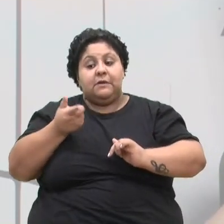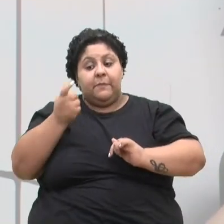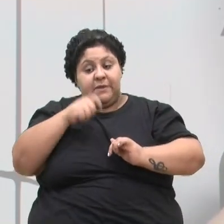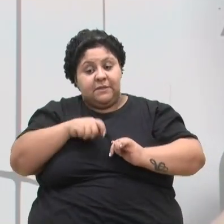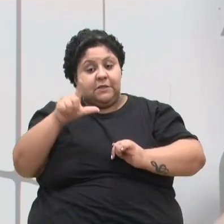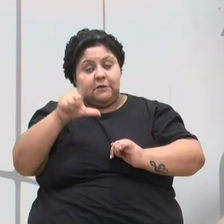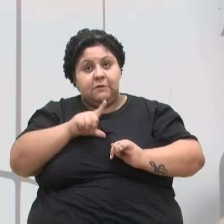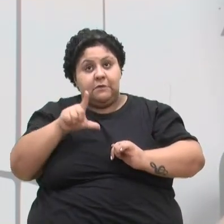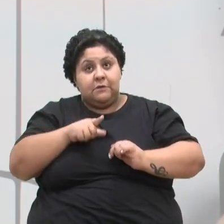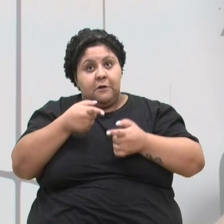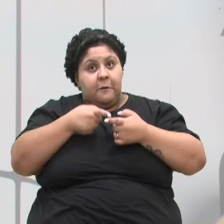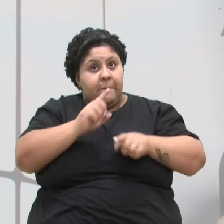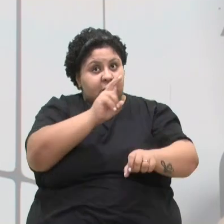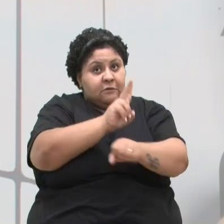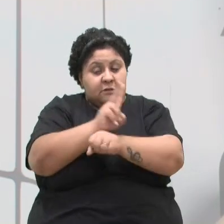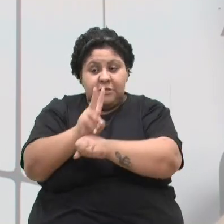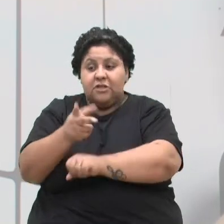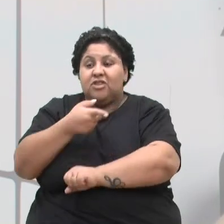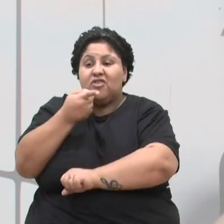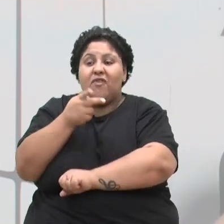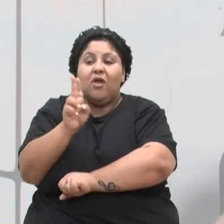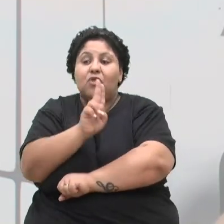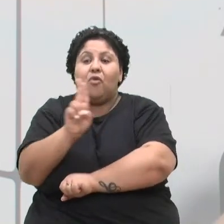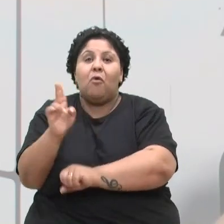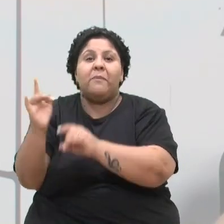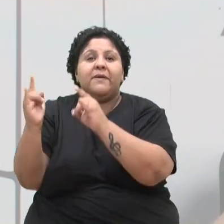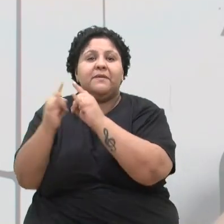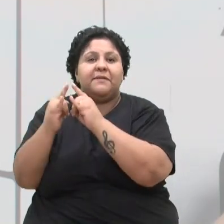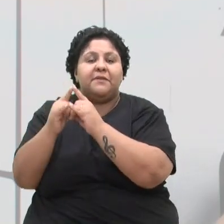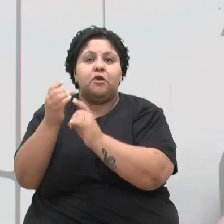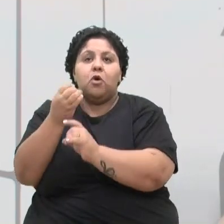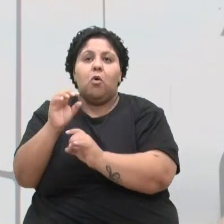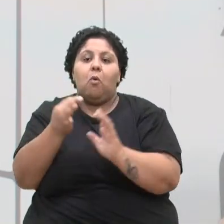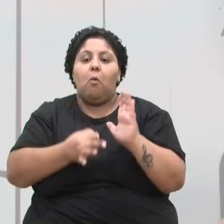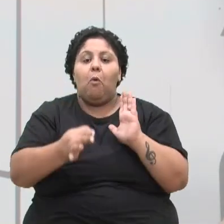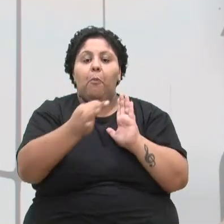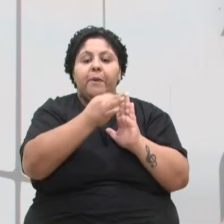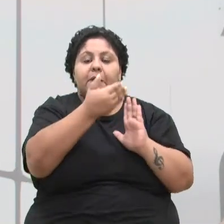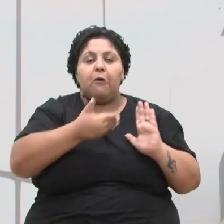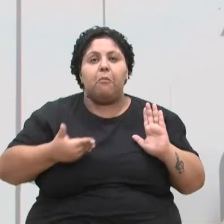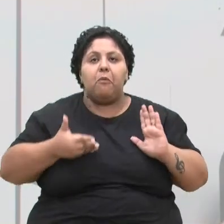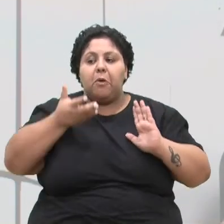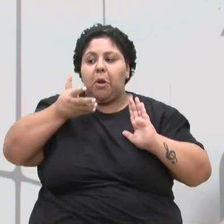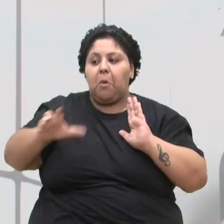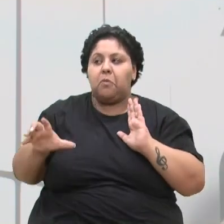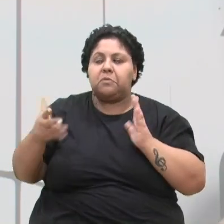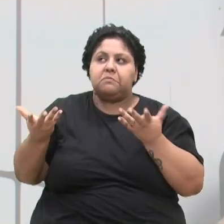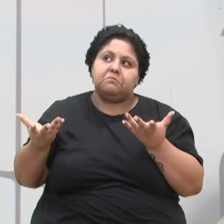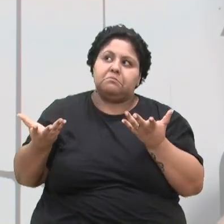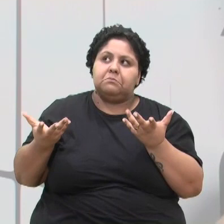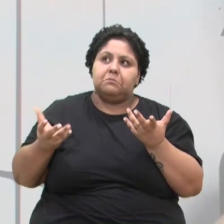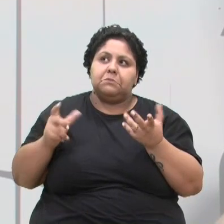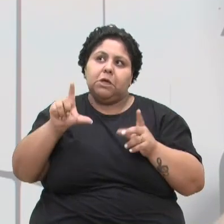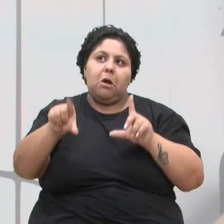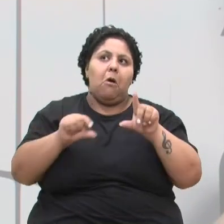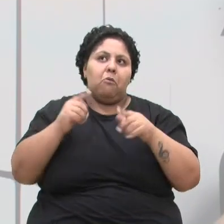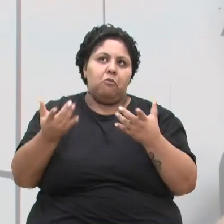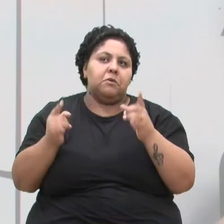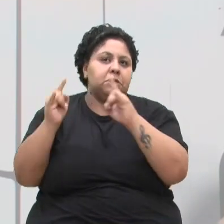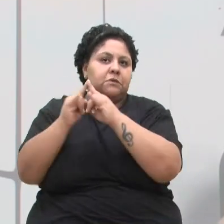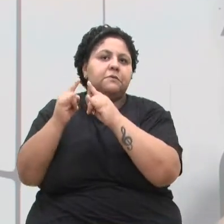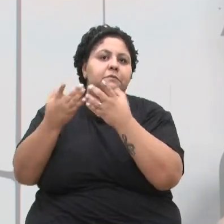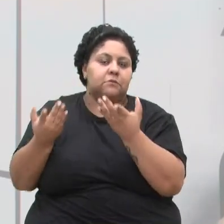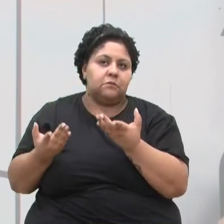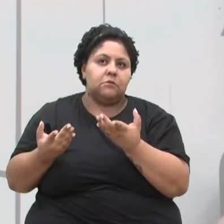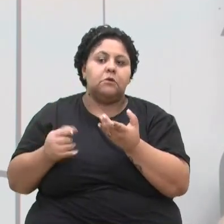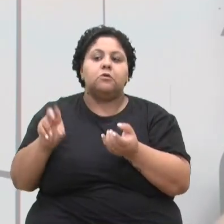de não expor as instituições, né, ou se jogar a opinião pública contra, vamos dizer, determinada instituição,